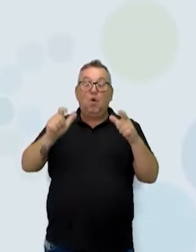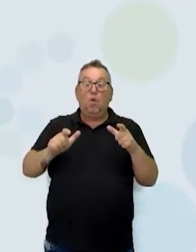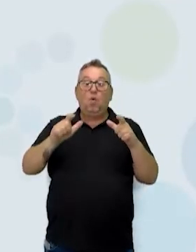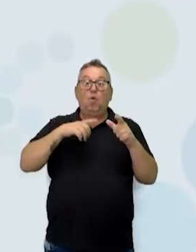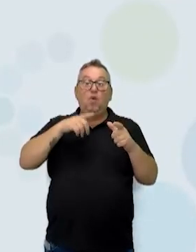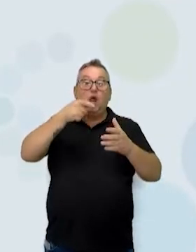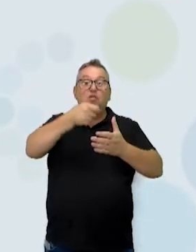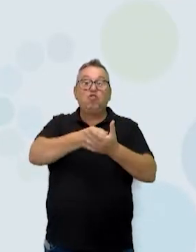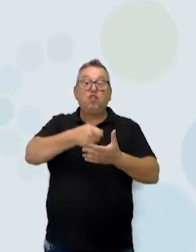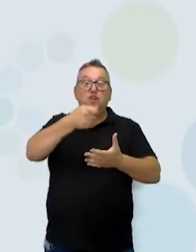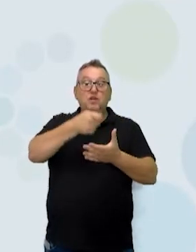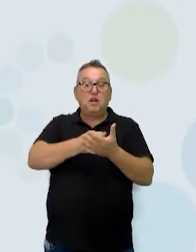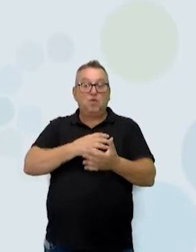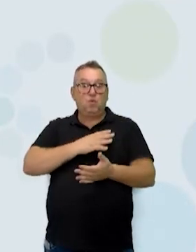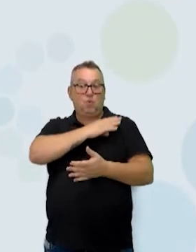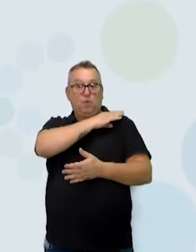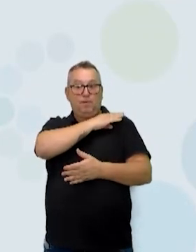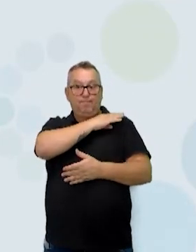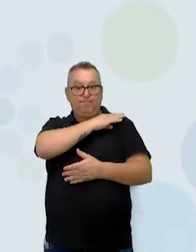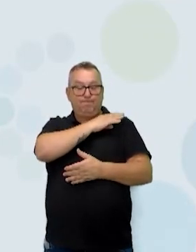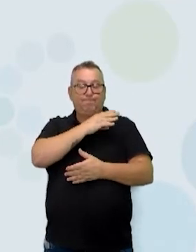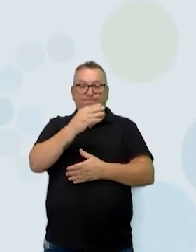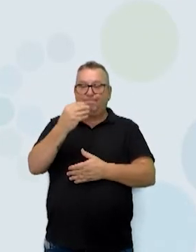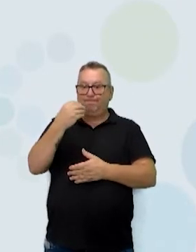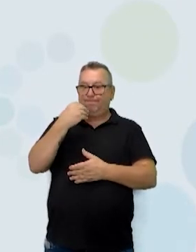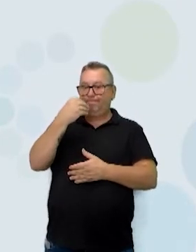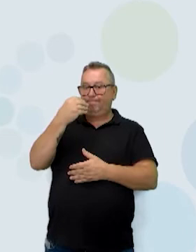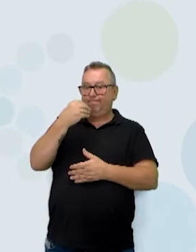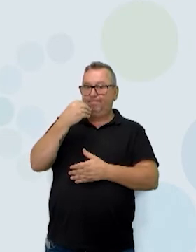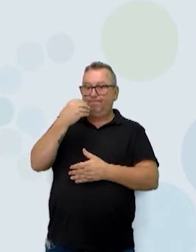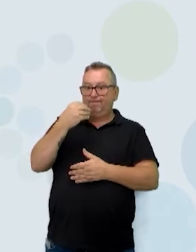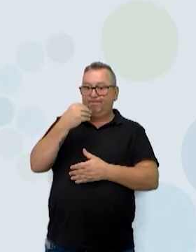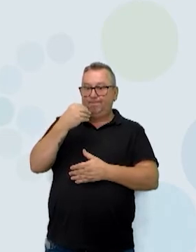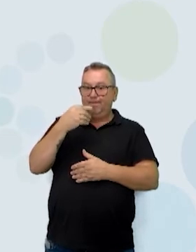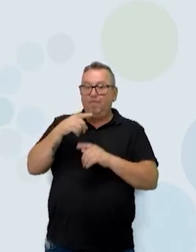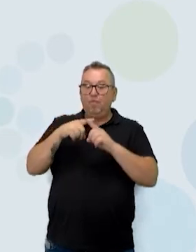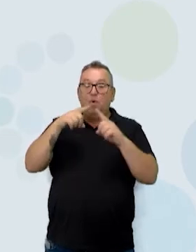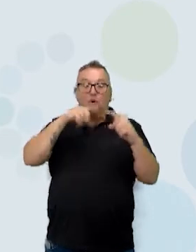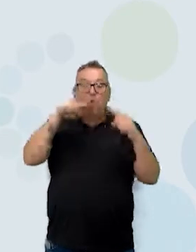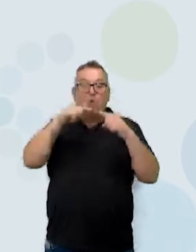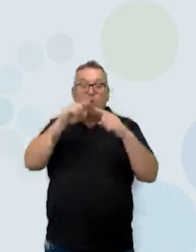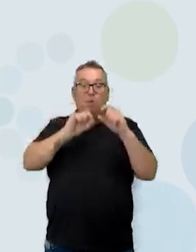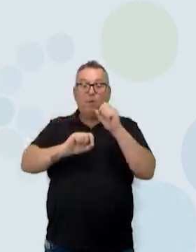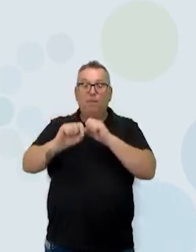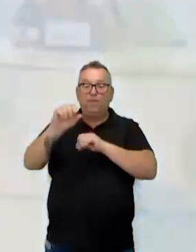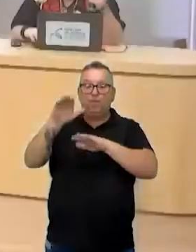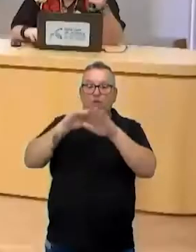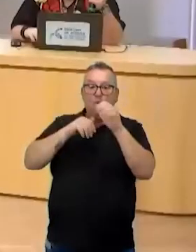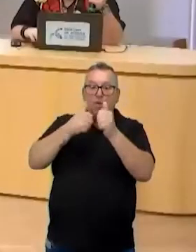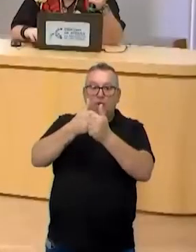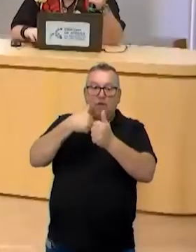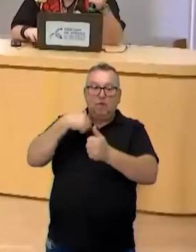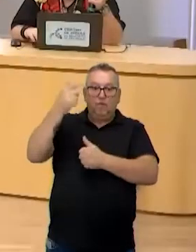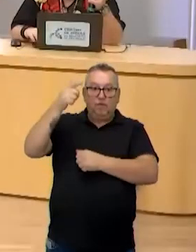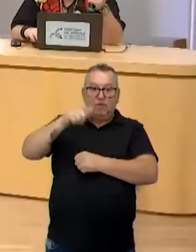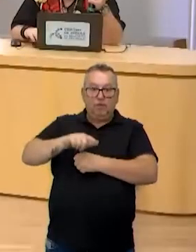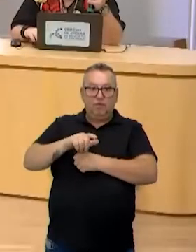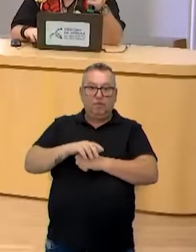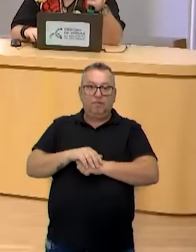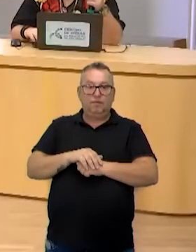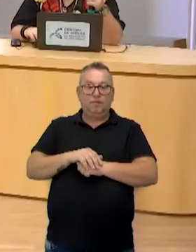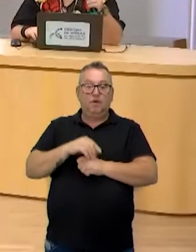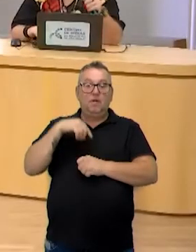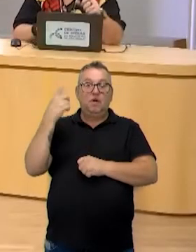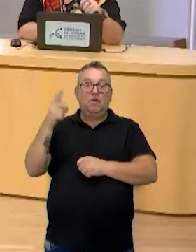a ditadura se enfraquece. Só que antes de falar sobre os objetivos, eu quero chamar aqui pertinho de mim de novo. A